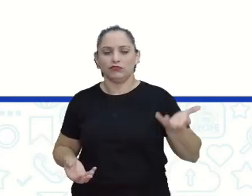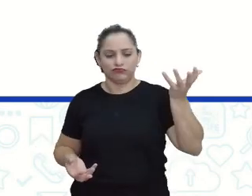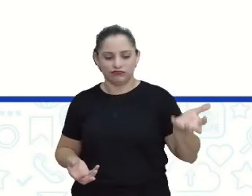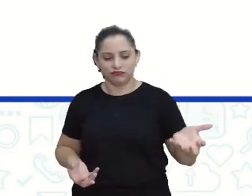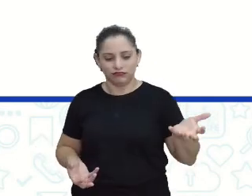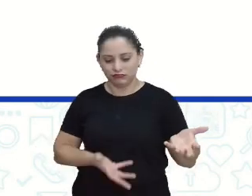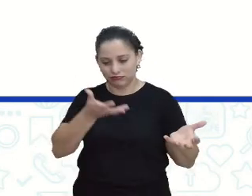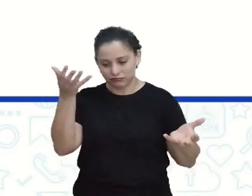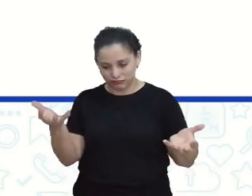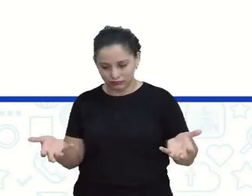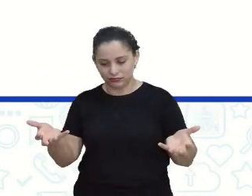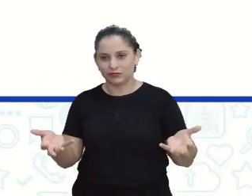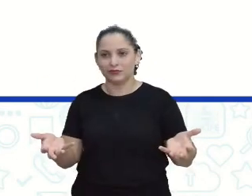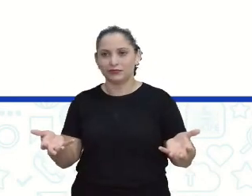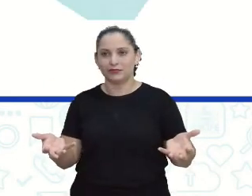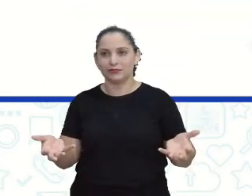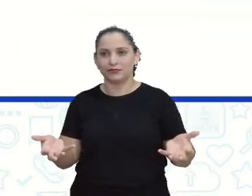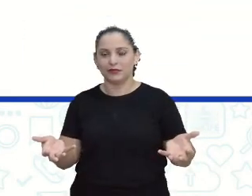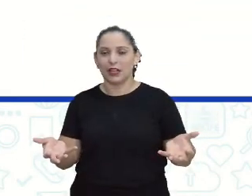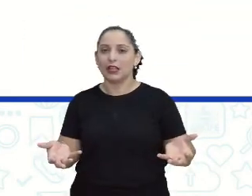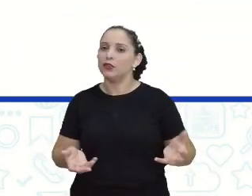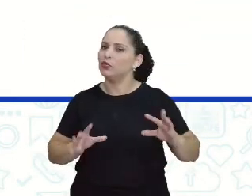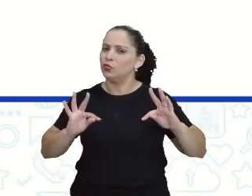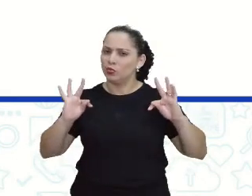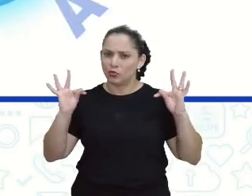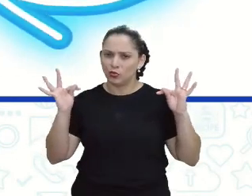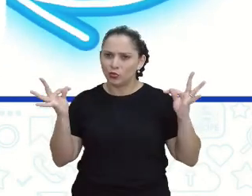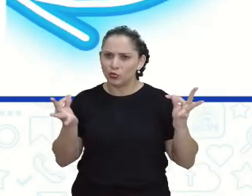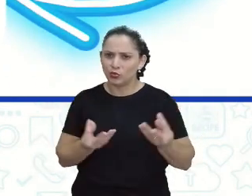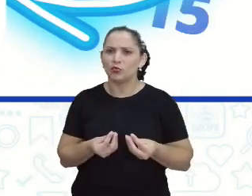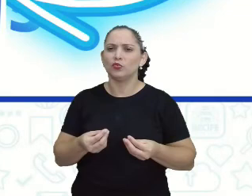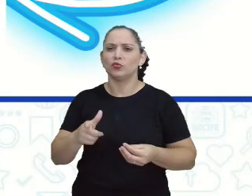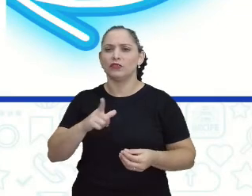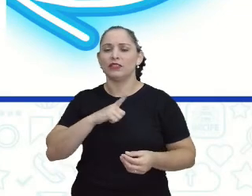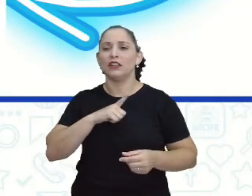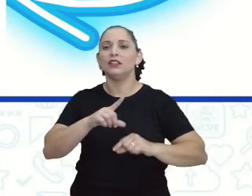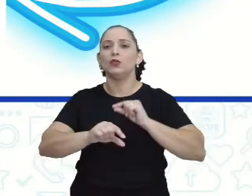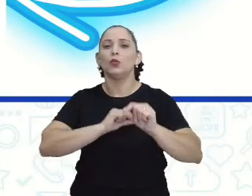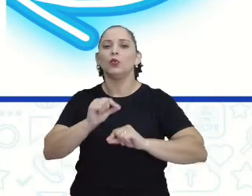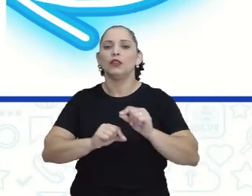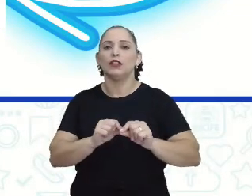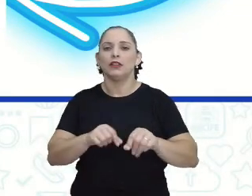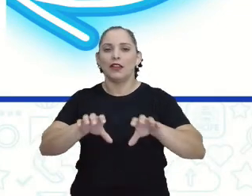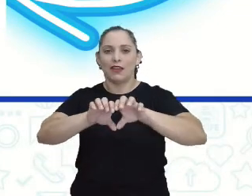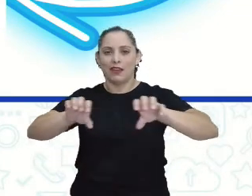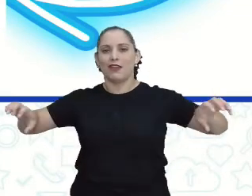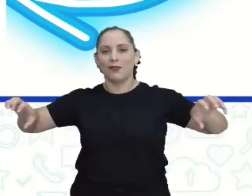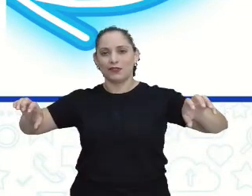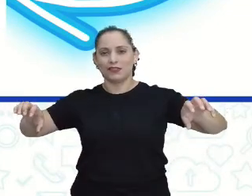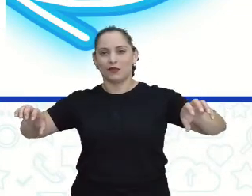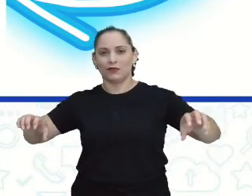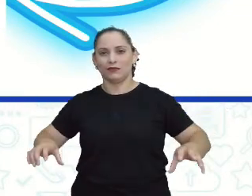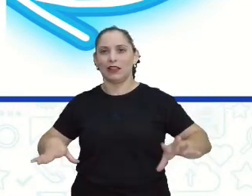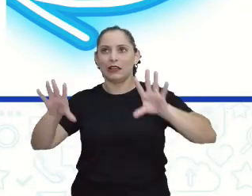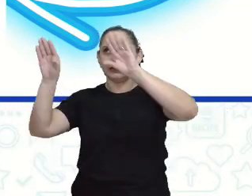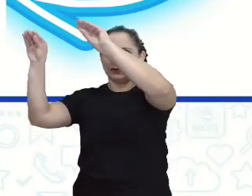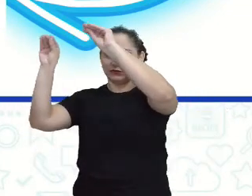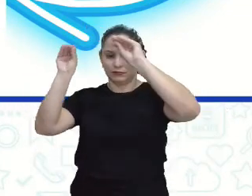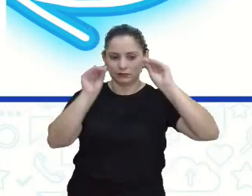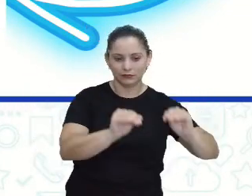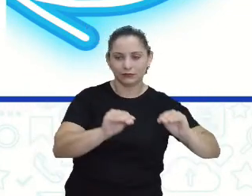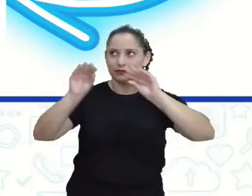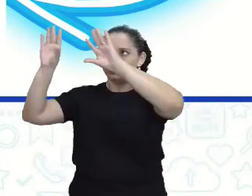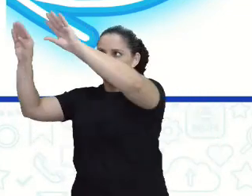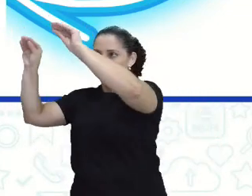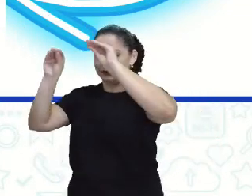elementos que estão na balança foram representados ali embaixo em forma de equação. Ou seja, é como se eu estivesse vendo a